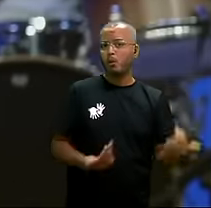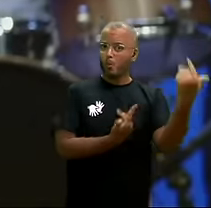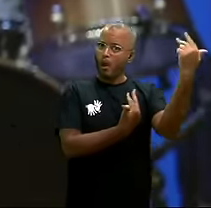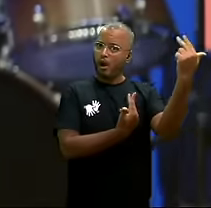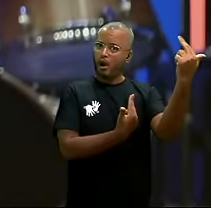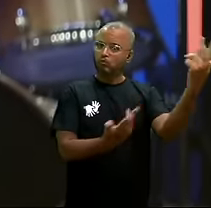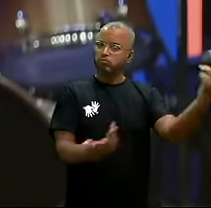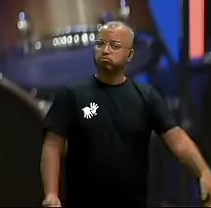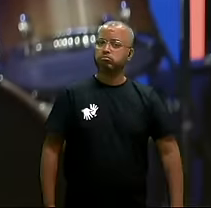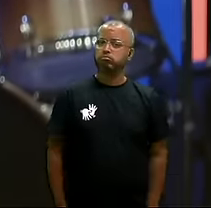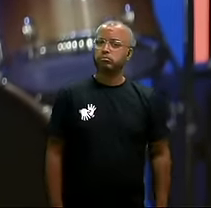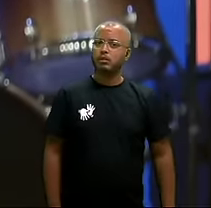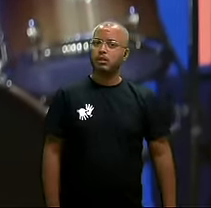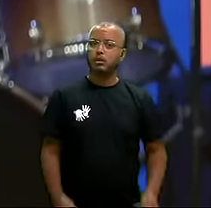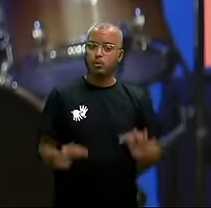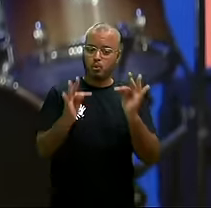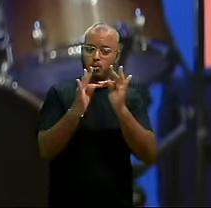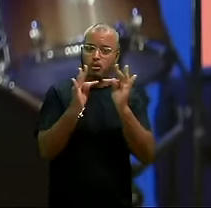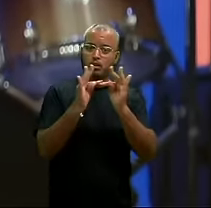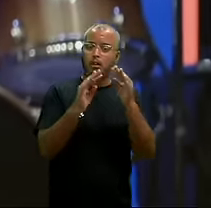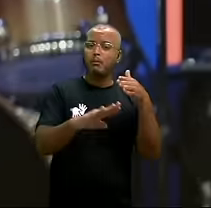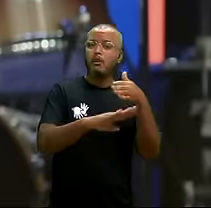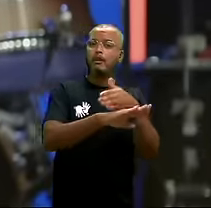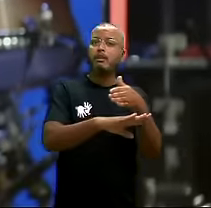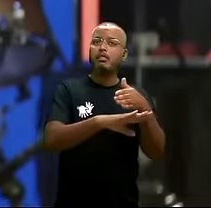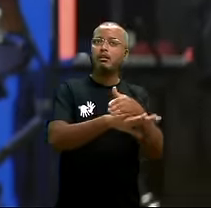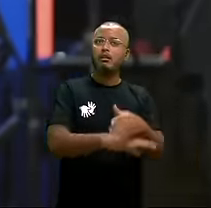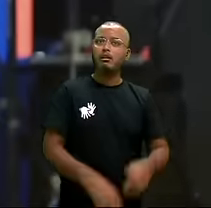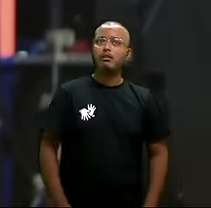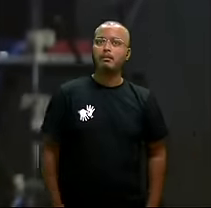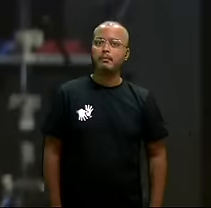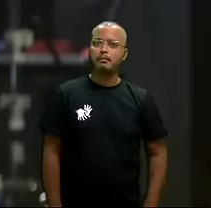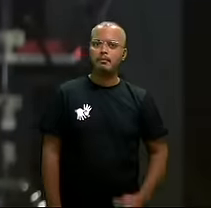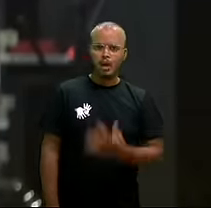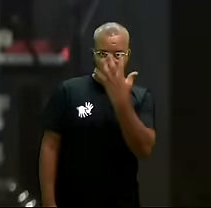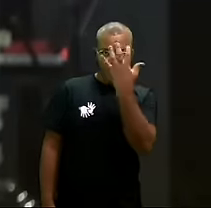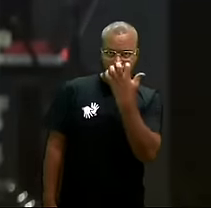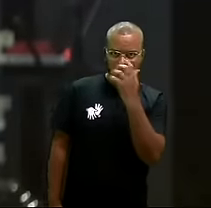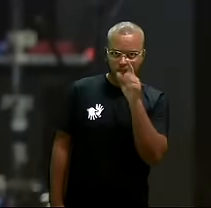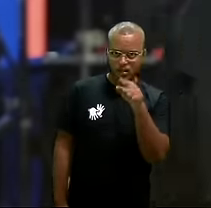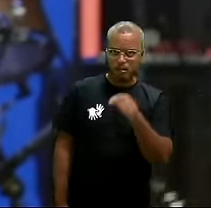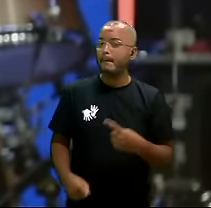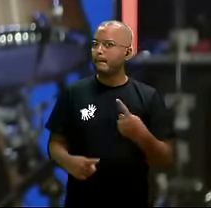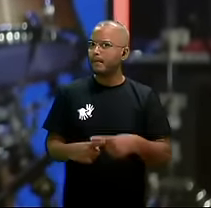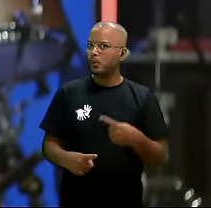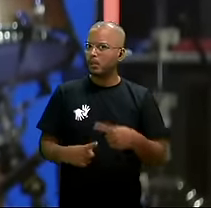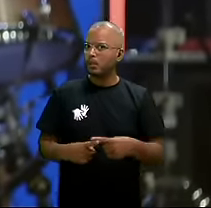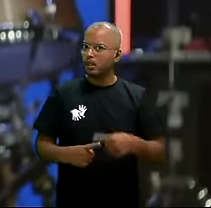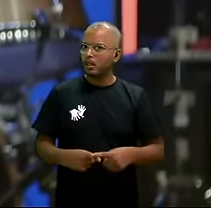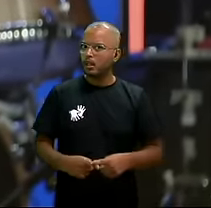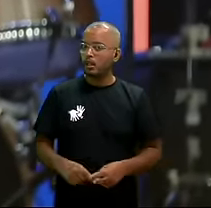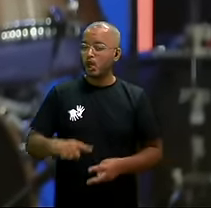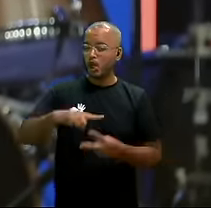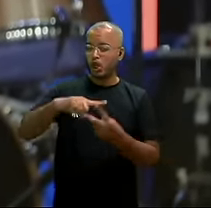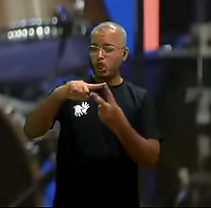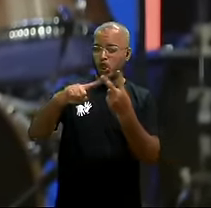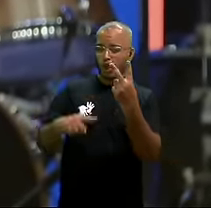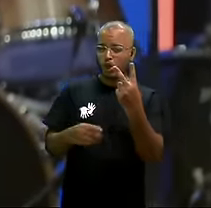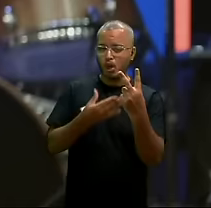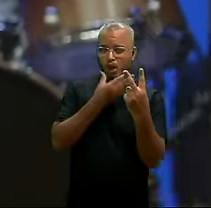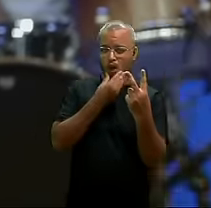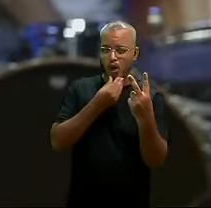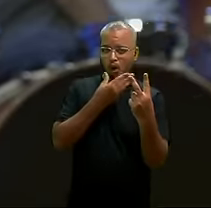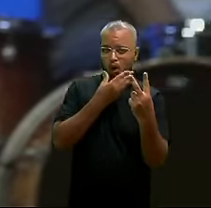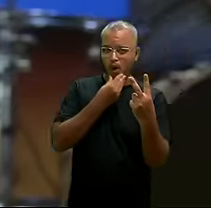Eles estão entrando no templo. Quando eles chegam na porta do templo, irmão, isso aqui é sério. Porque nós estamos falando de dois camaradas que não